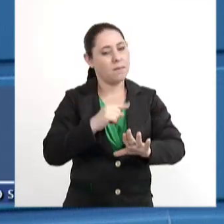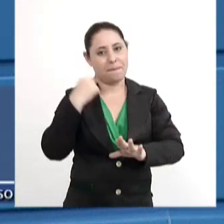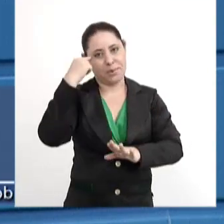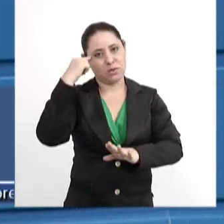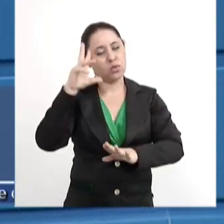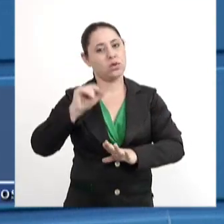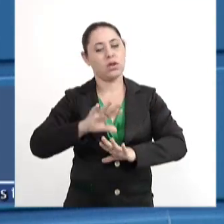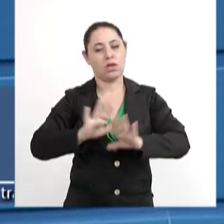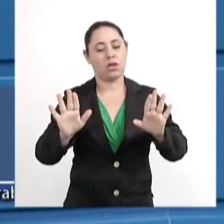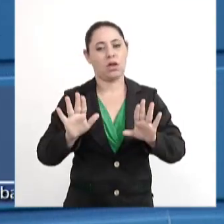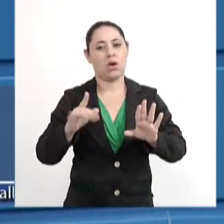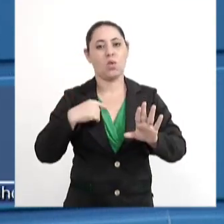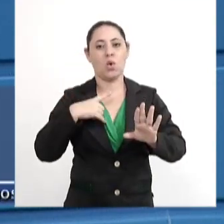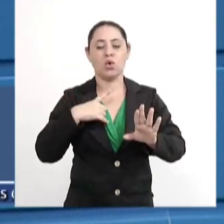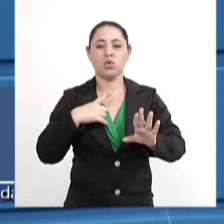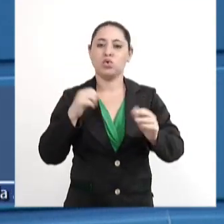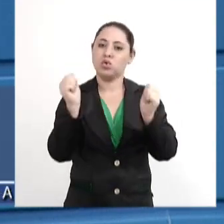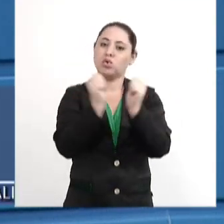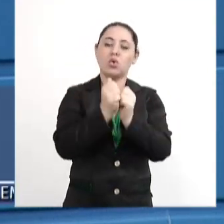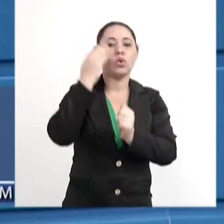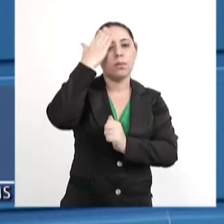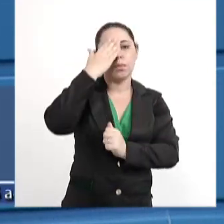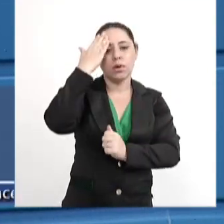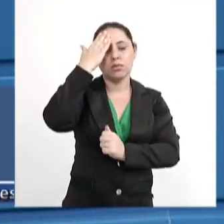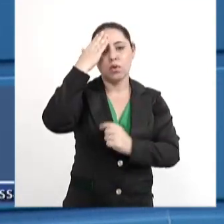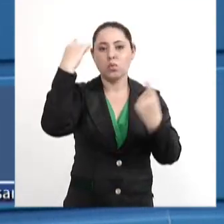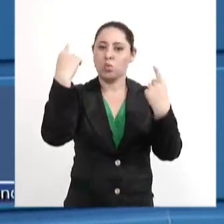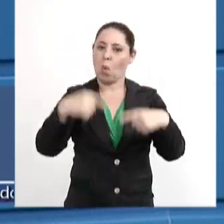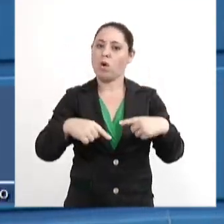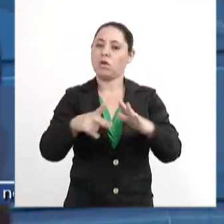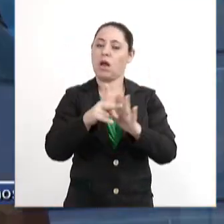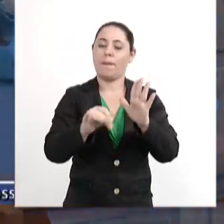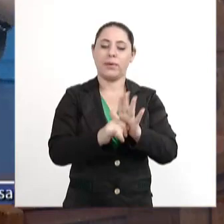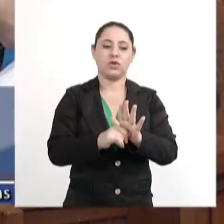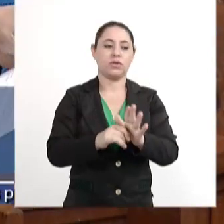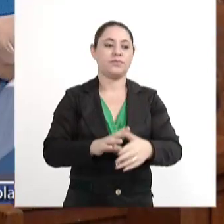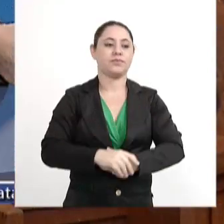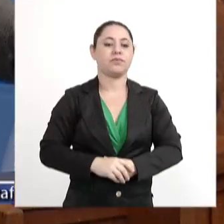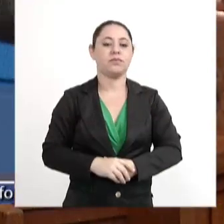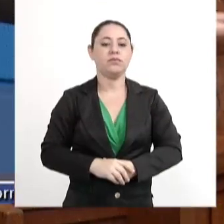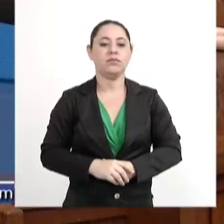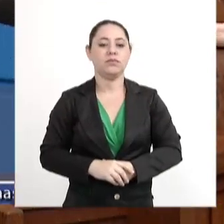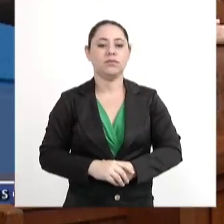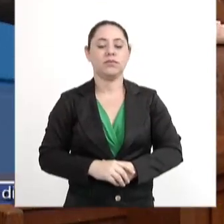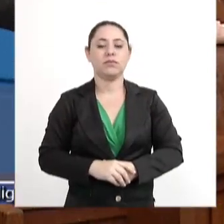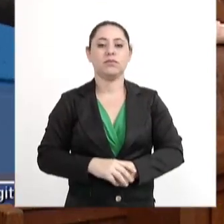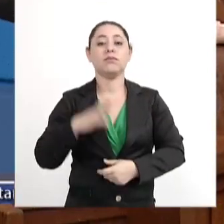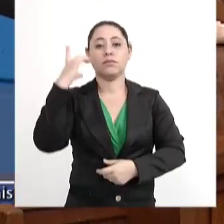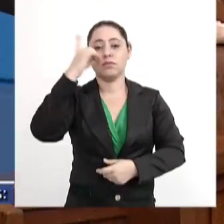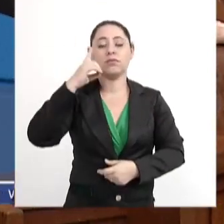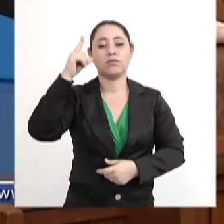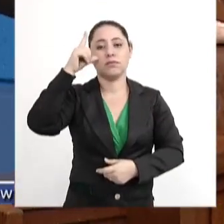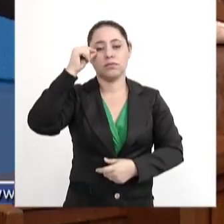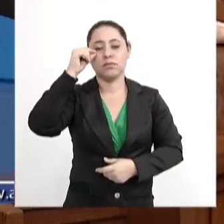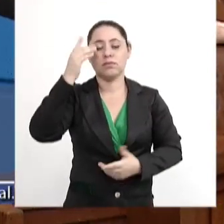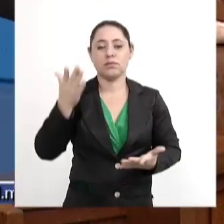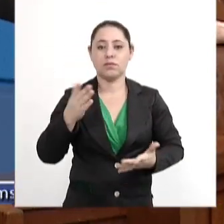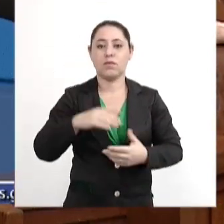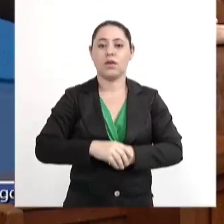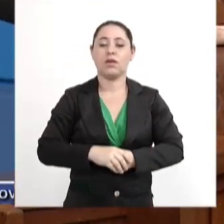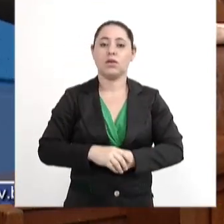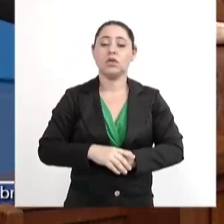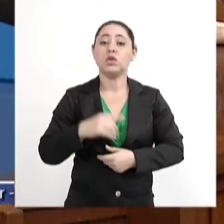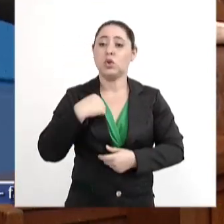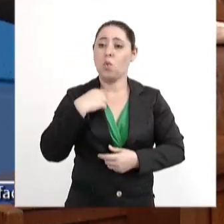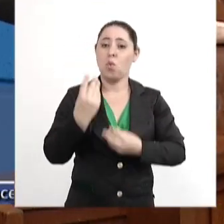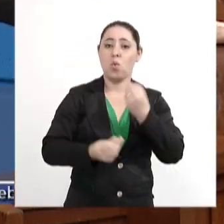isso. Portanto, eu estou acompanhando o deputado Barbosinha, contrário ao projeto. Deputado Gerson Claro, eu agradeço, incorporo a manifestação de Vossa